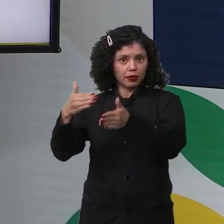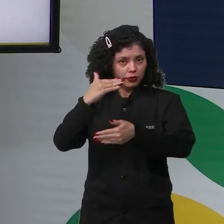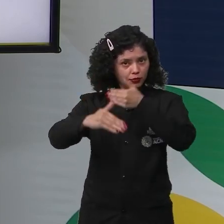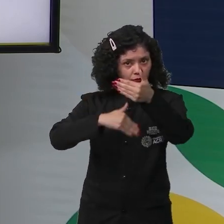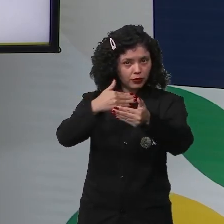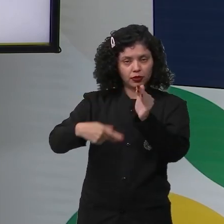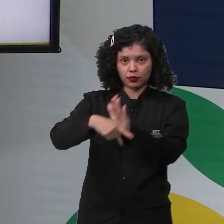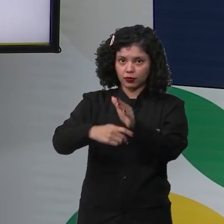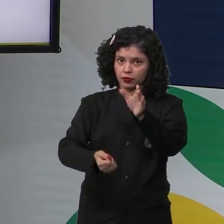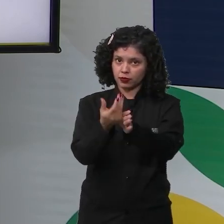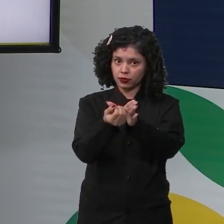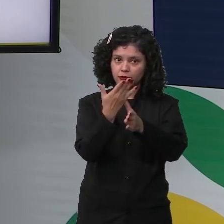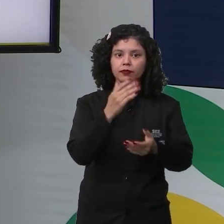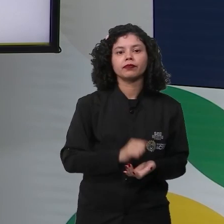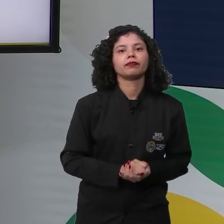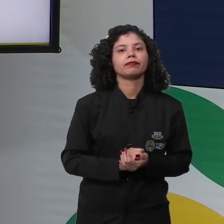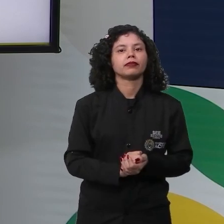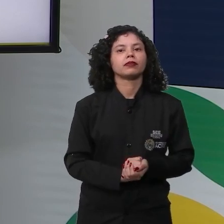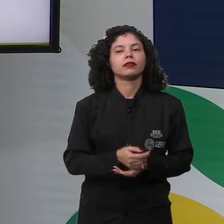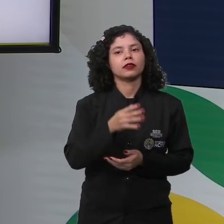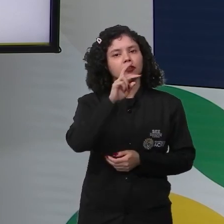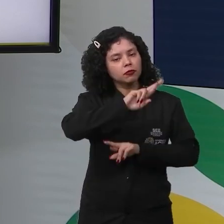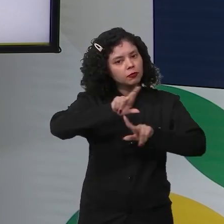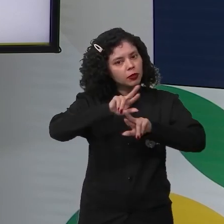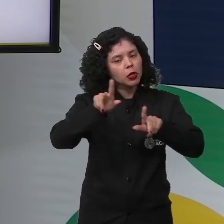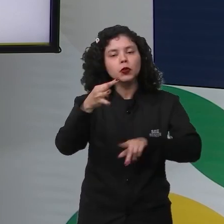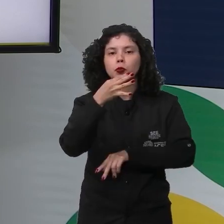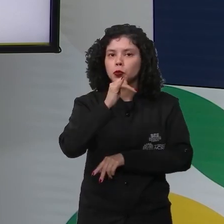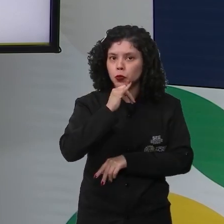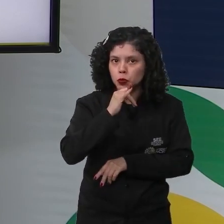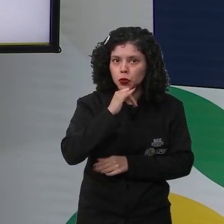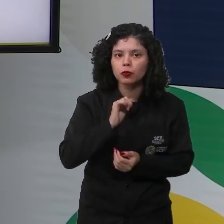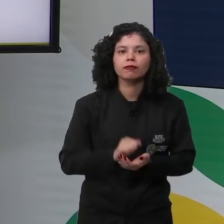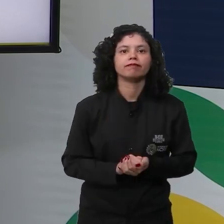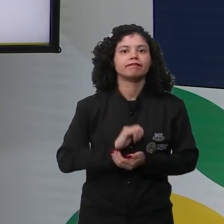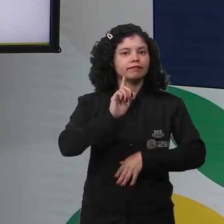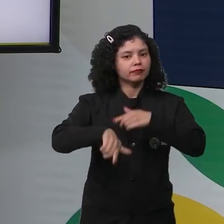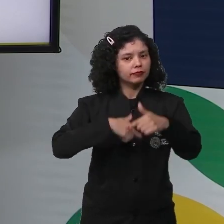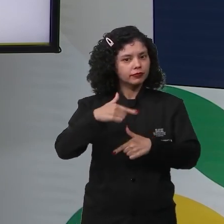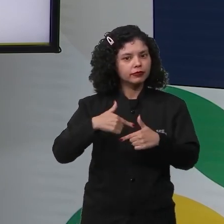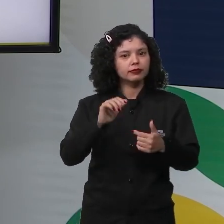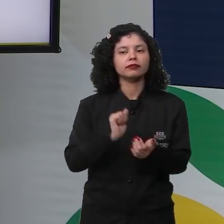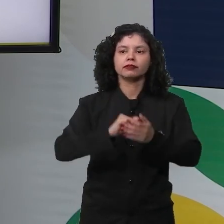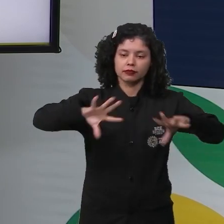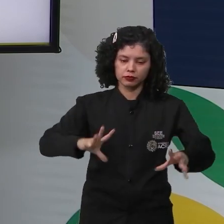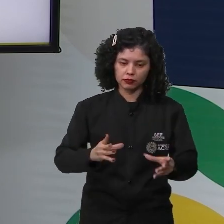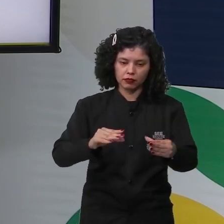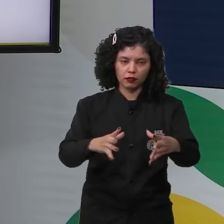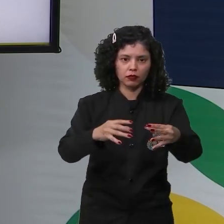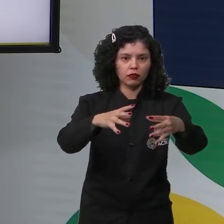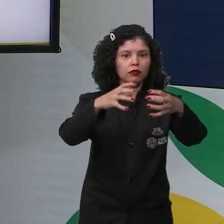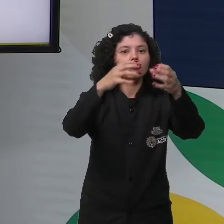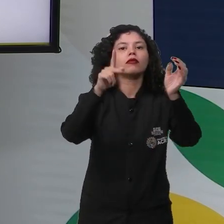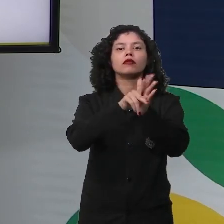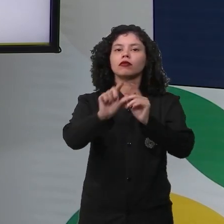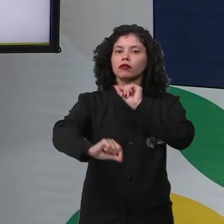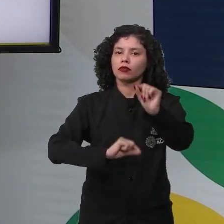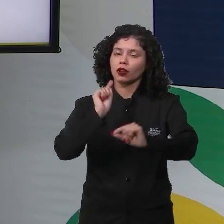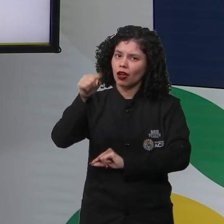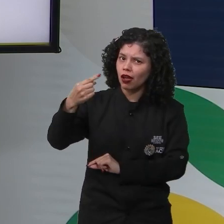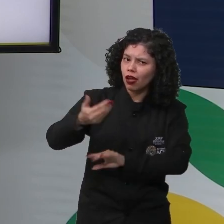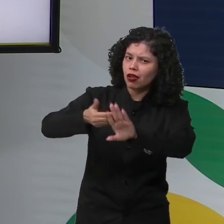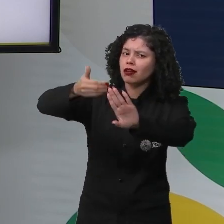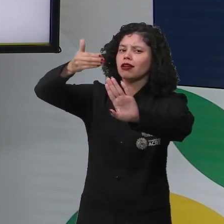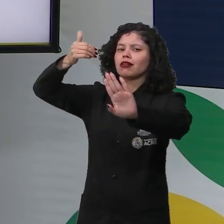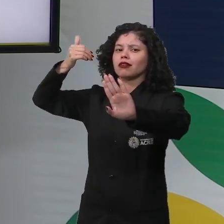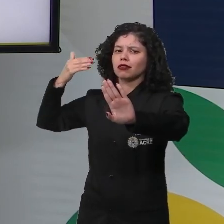processo de produção. E bastante diferente, por exemplo, do trabalho artesanal, que até então, aquela época,